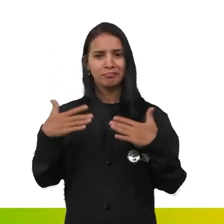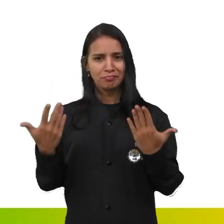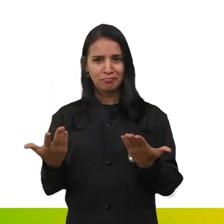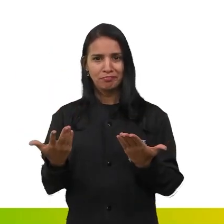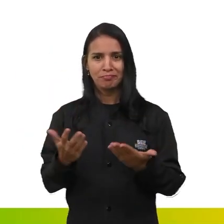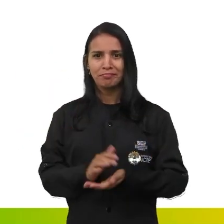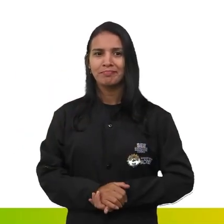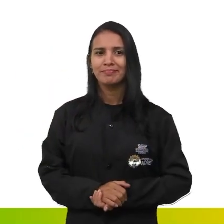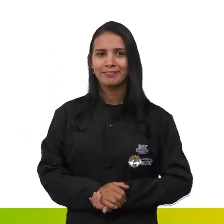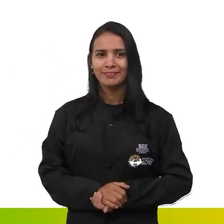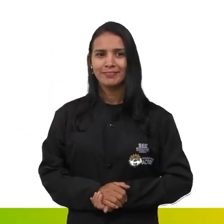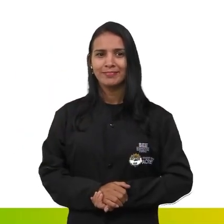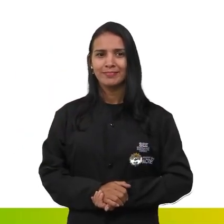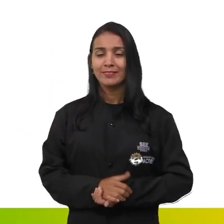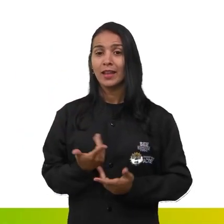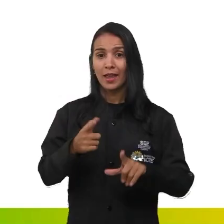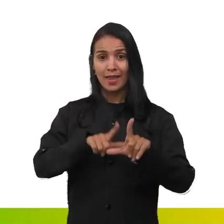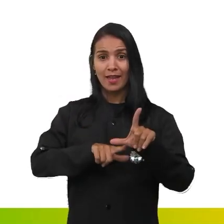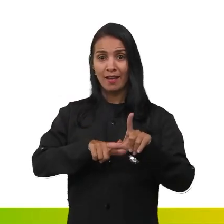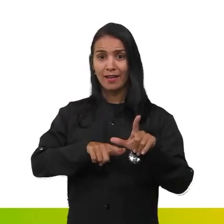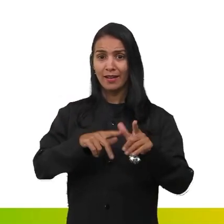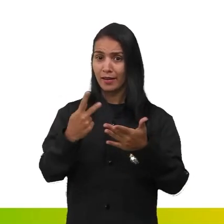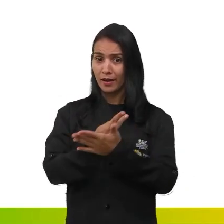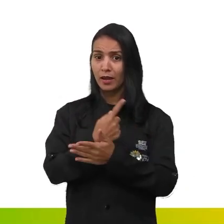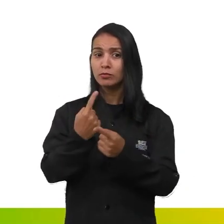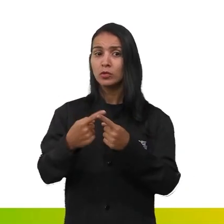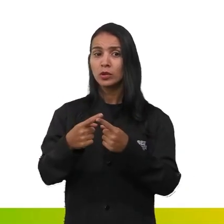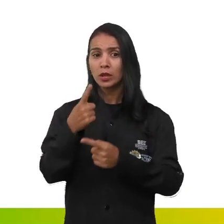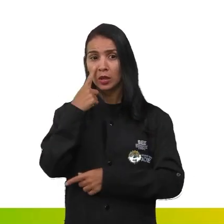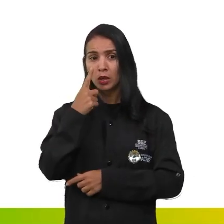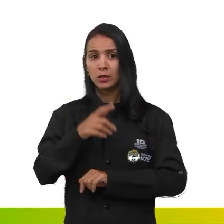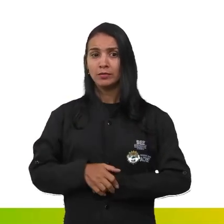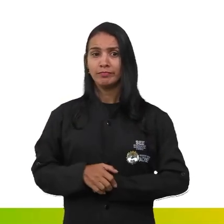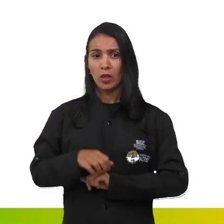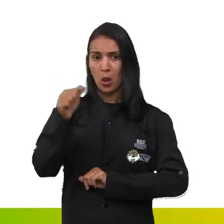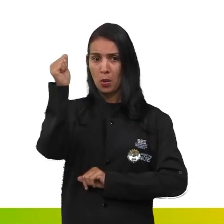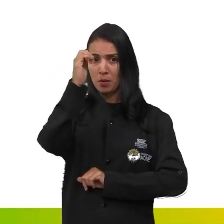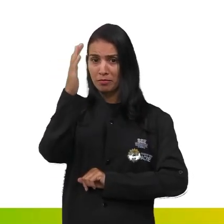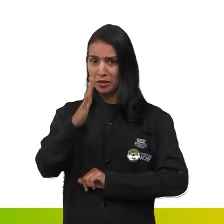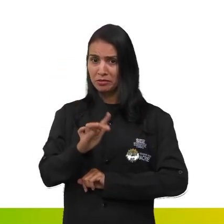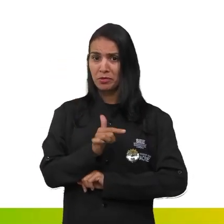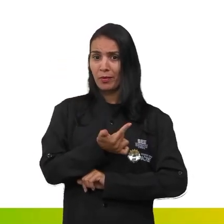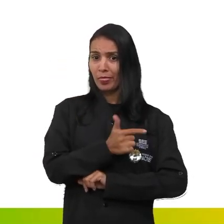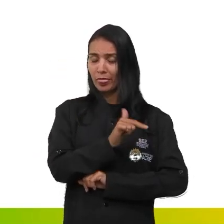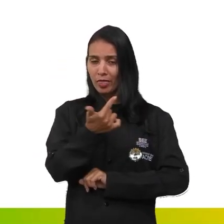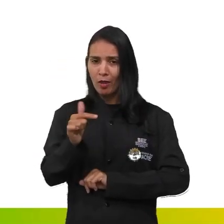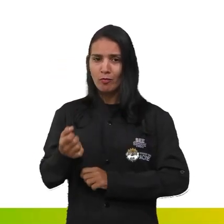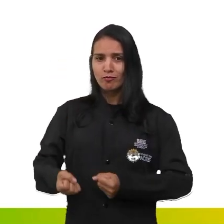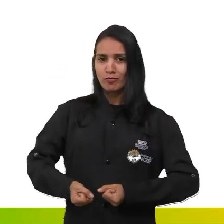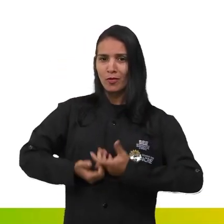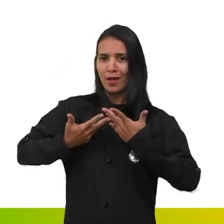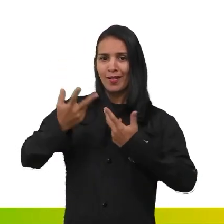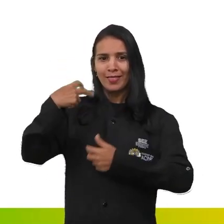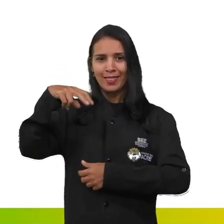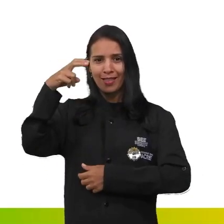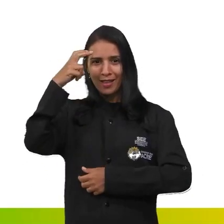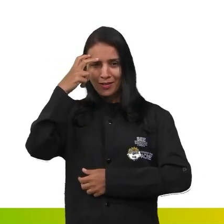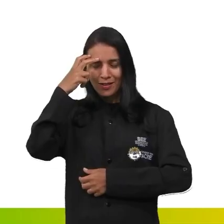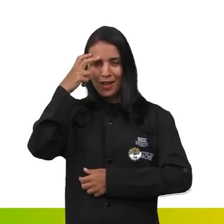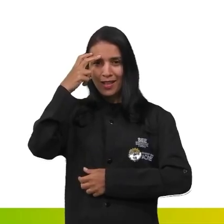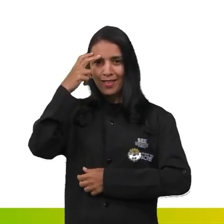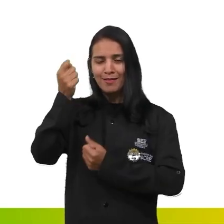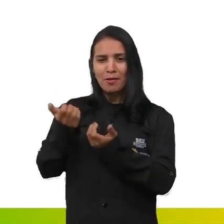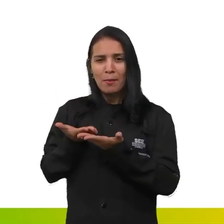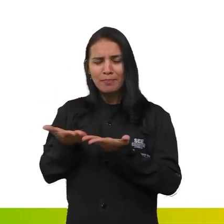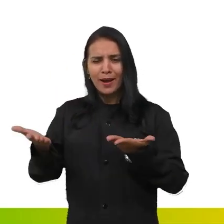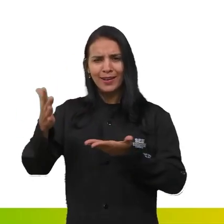agora descobrir por que a E está errada. O Brasil não apresenta manifestações culturais de origem